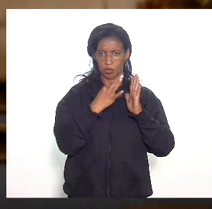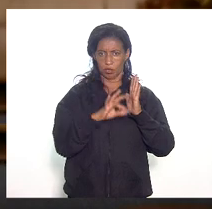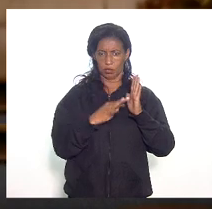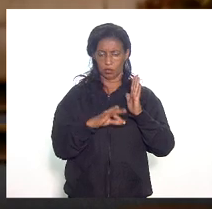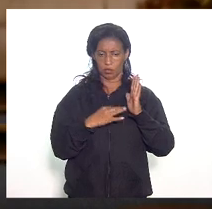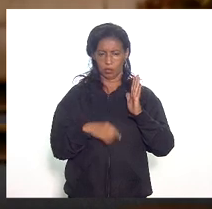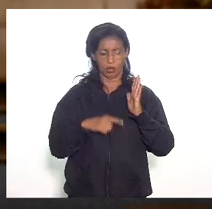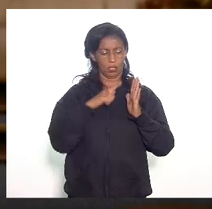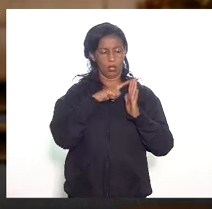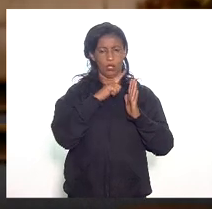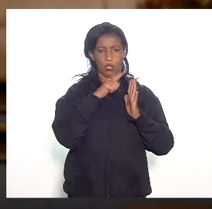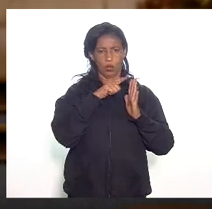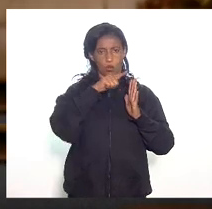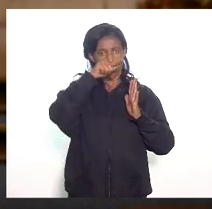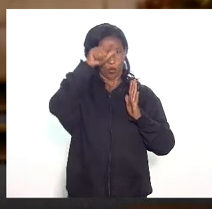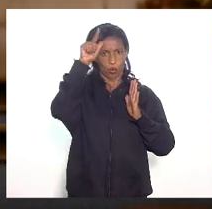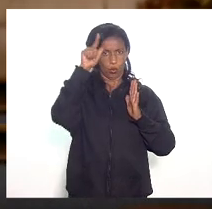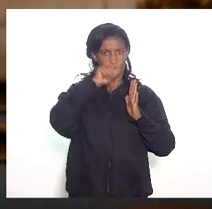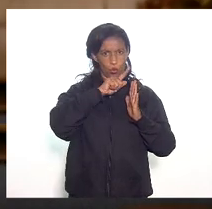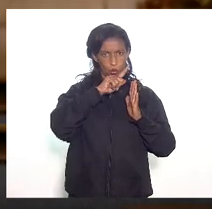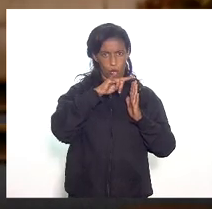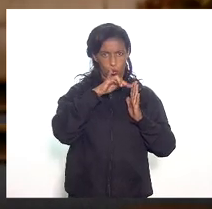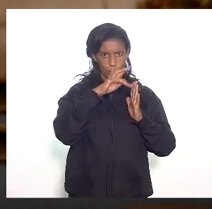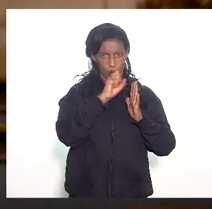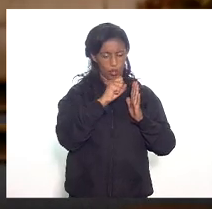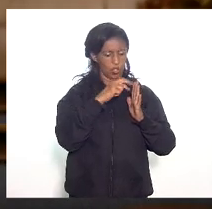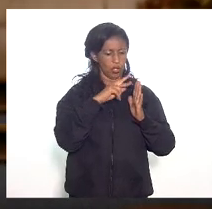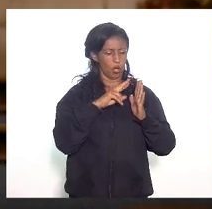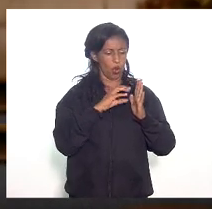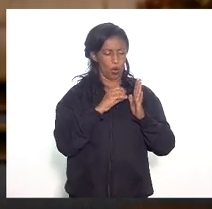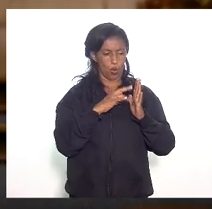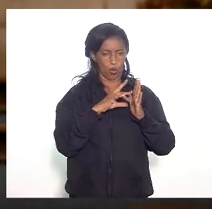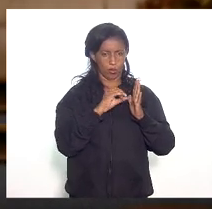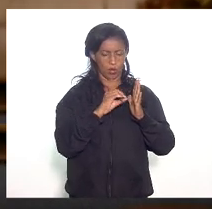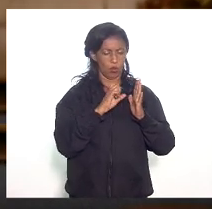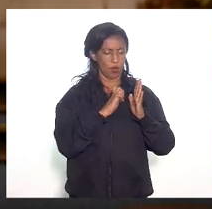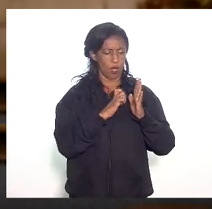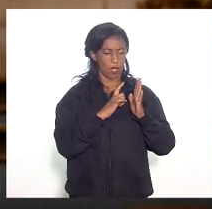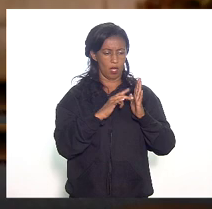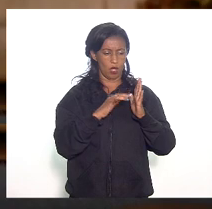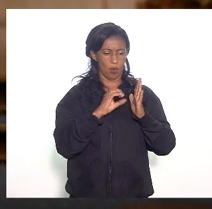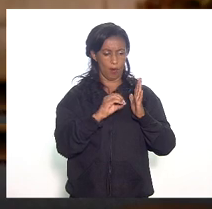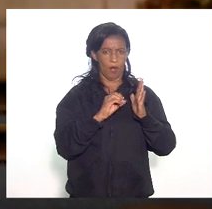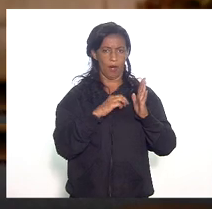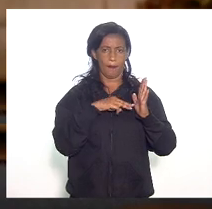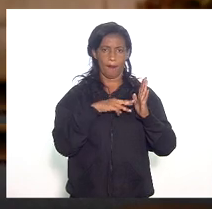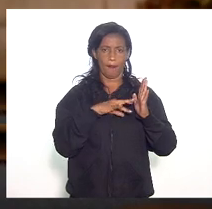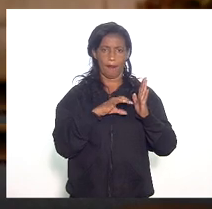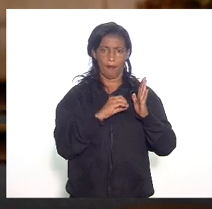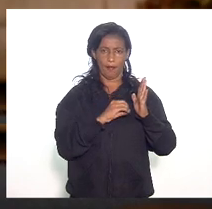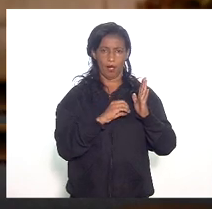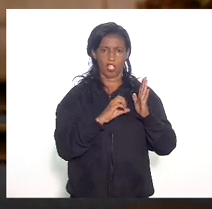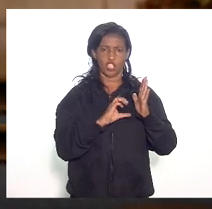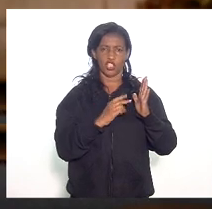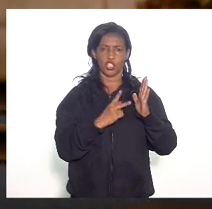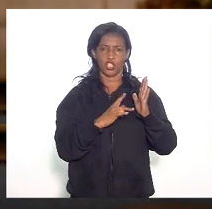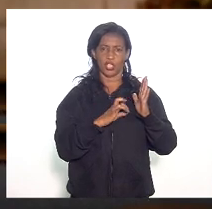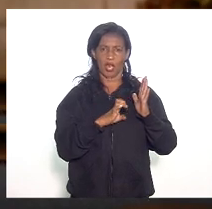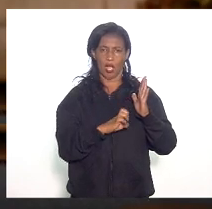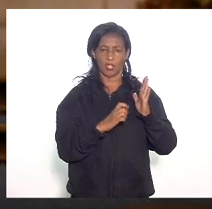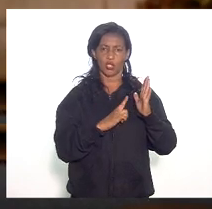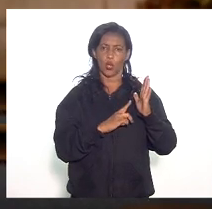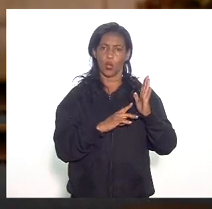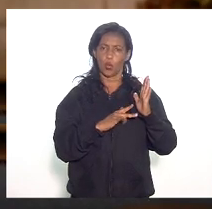Luiz Paulo Eliomar Rodrigo Amorim Márcio Gualberto Charles Batista